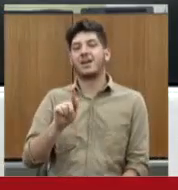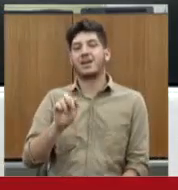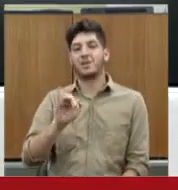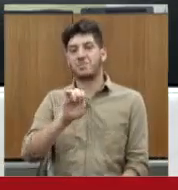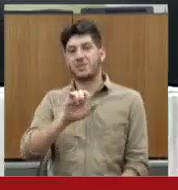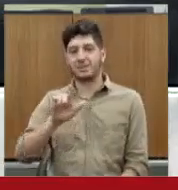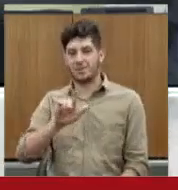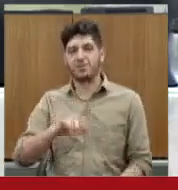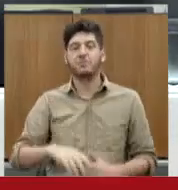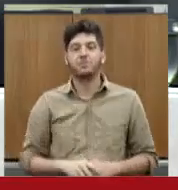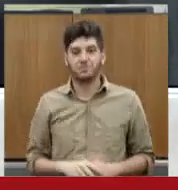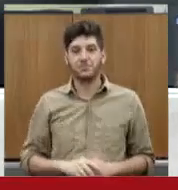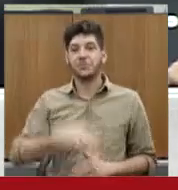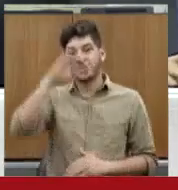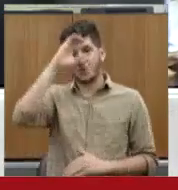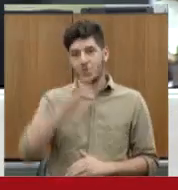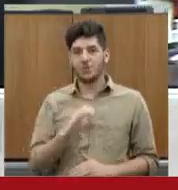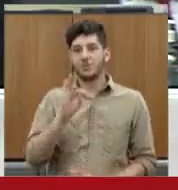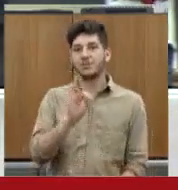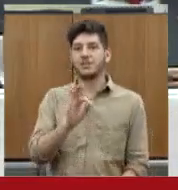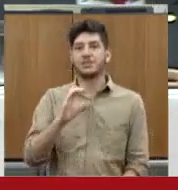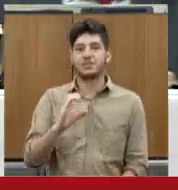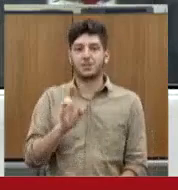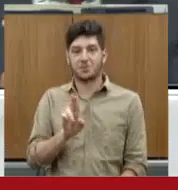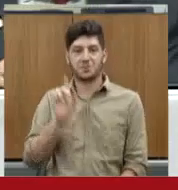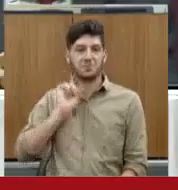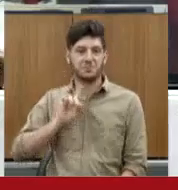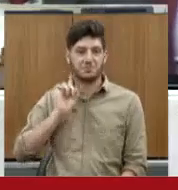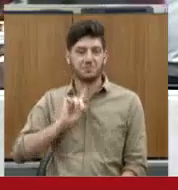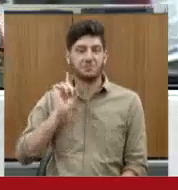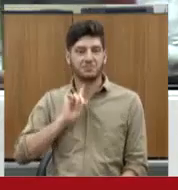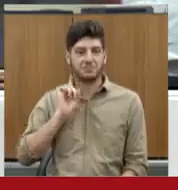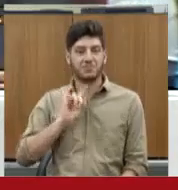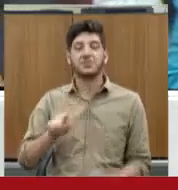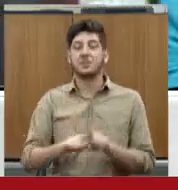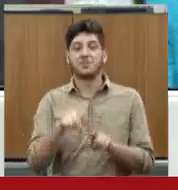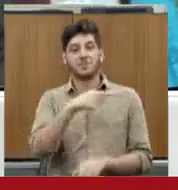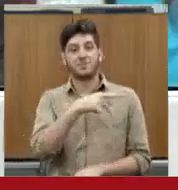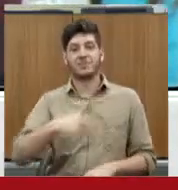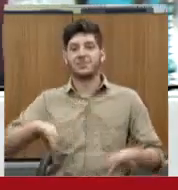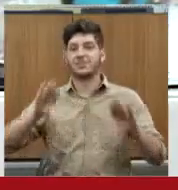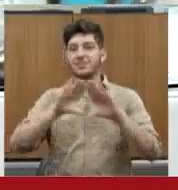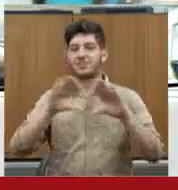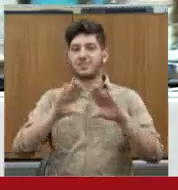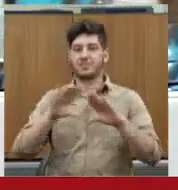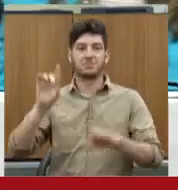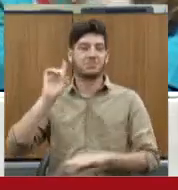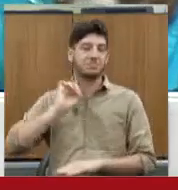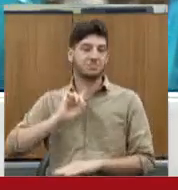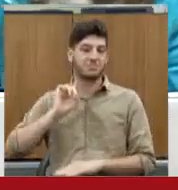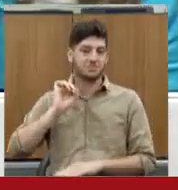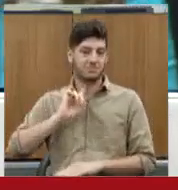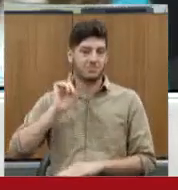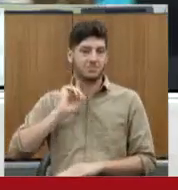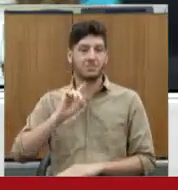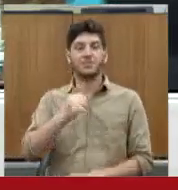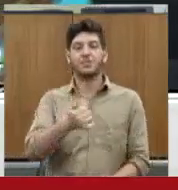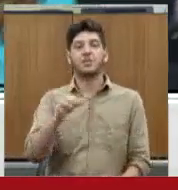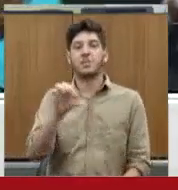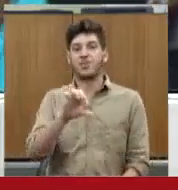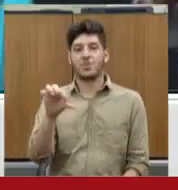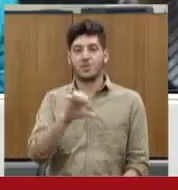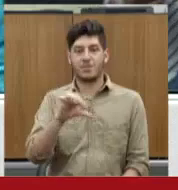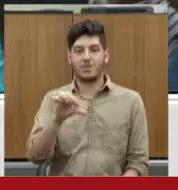Excelentíssimo senhor conselheiro do Tribunal de Contas do Estado de Minas Gerais e presidente da Assembleia Legislativa do Estado da 19ª